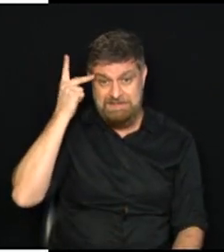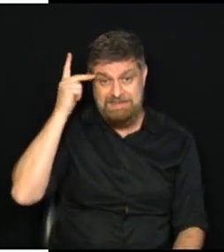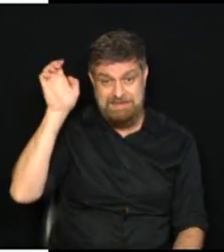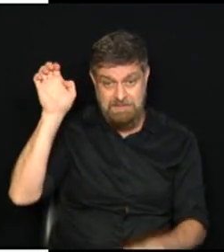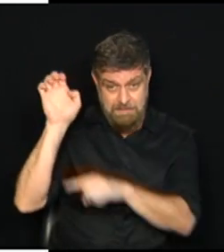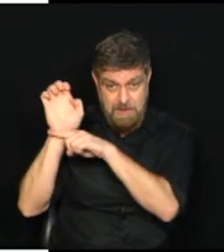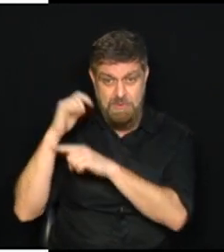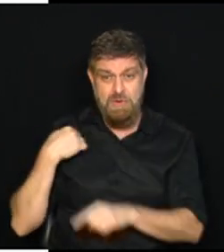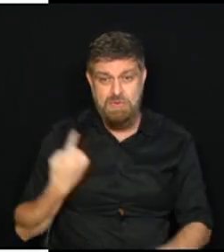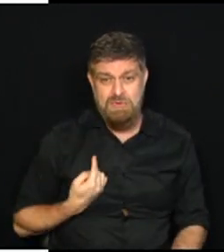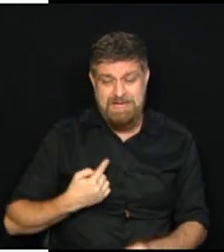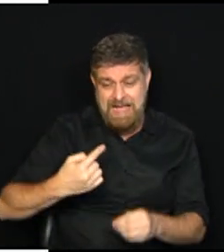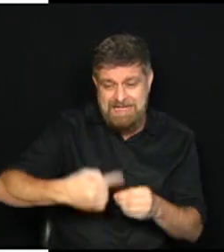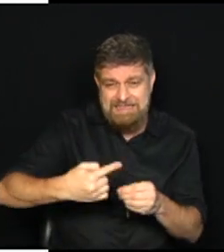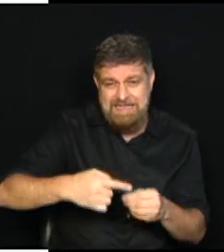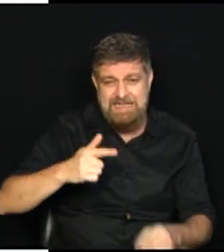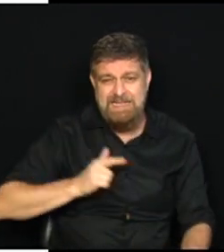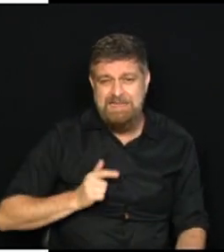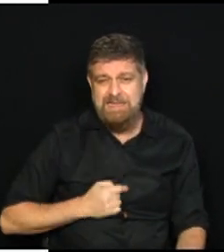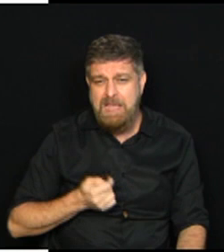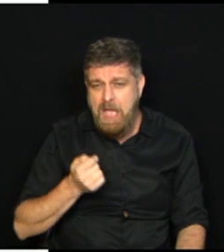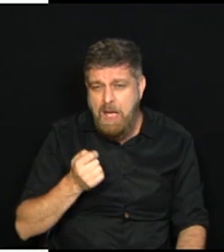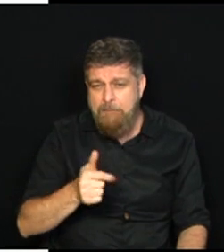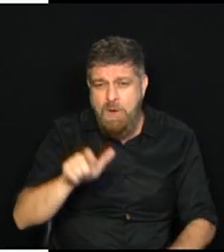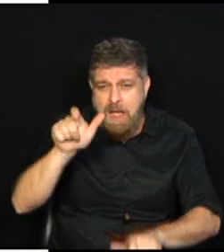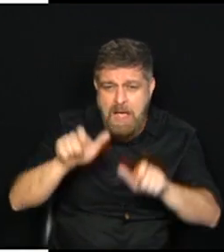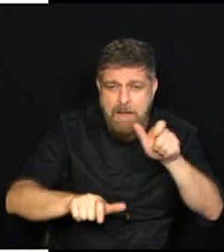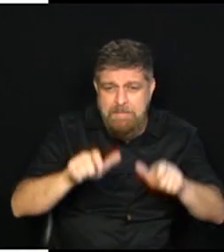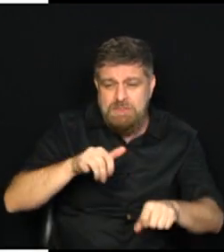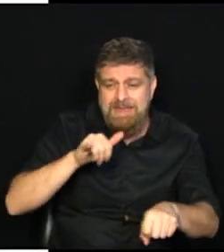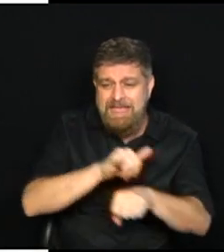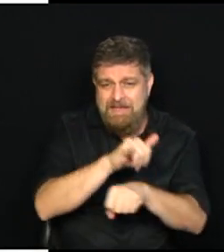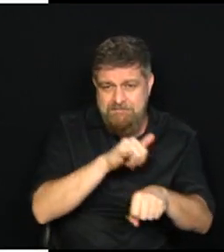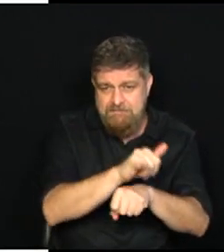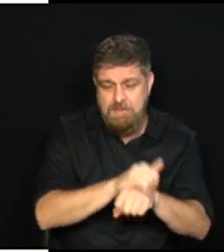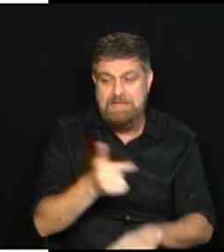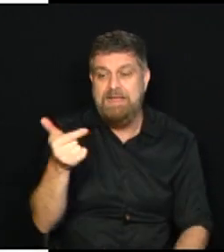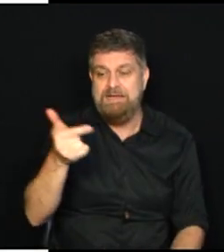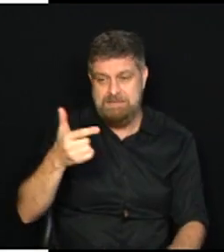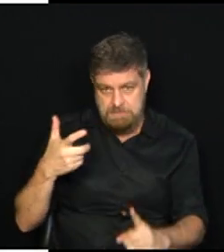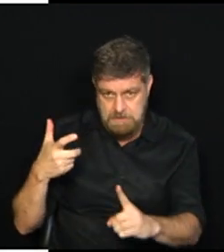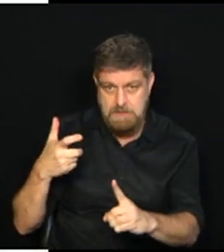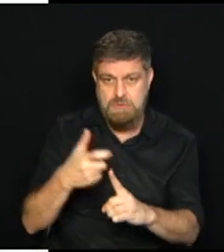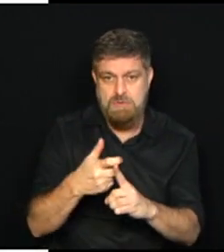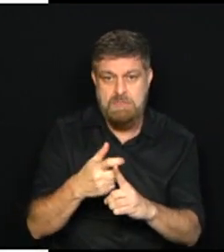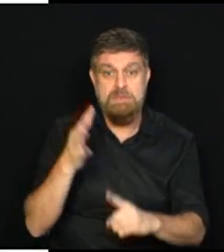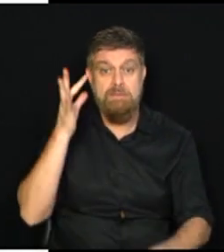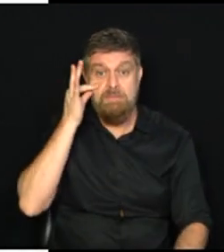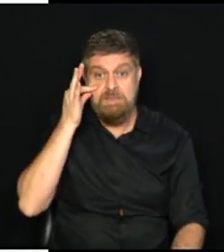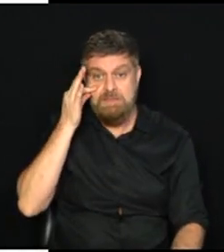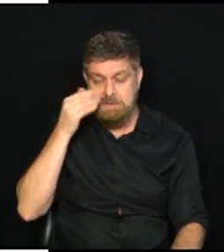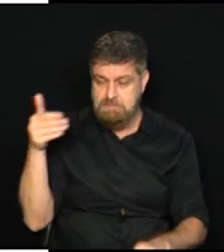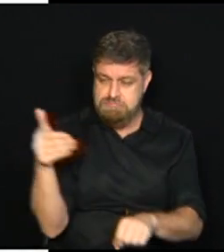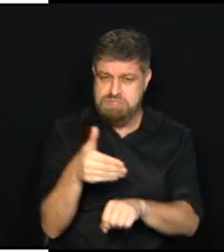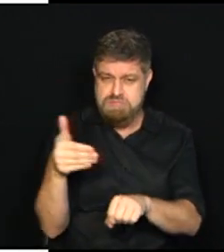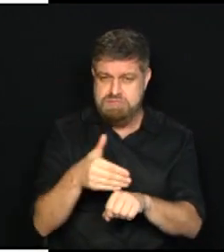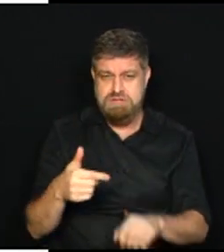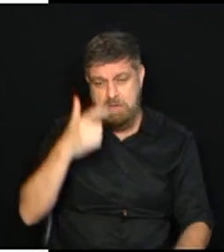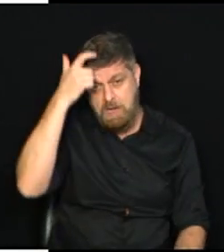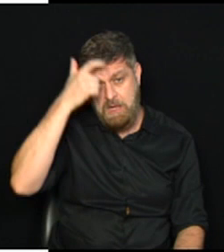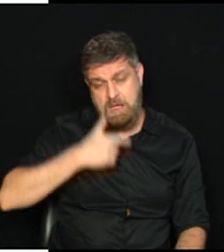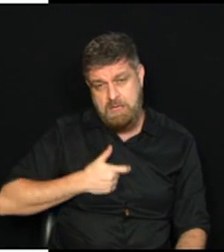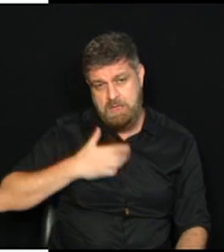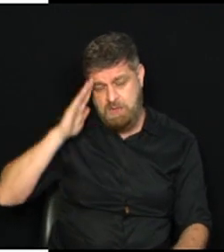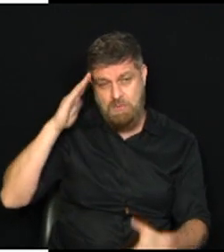um município que tem o menor número de faltosos em segunda dose, talvez posso ousar dizer,